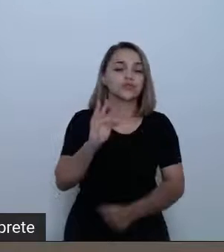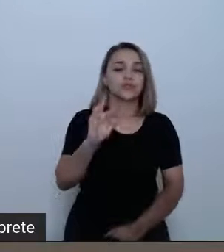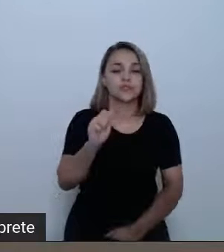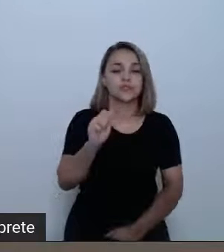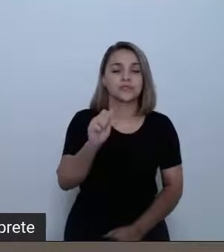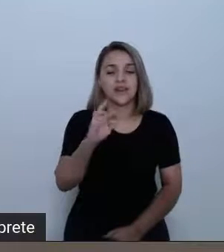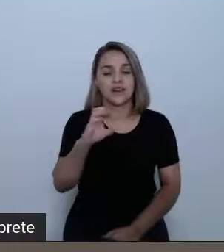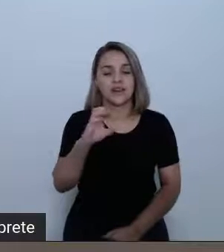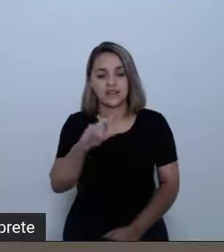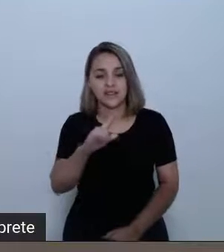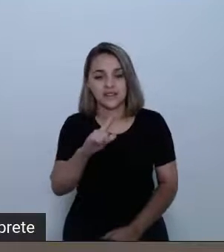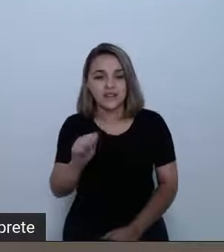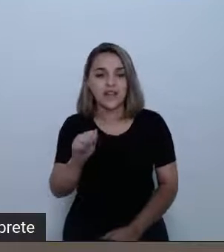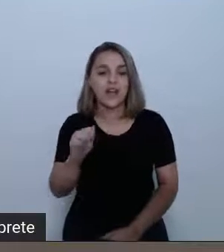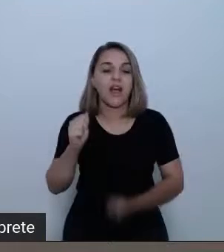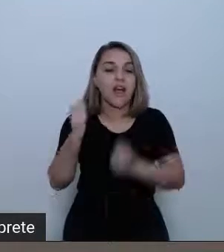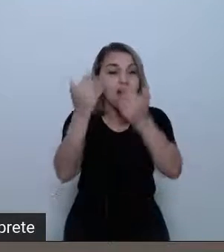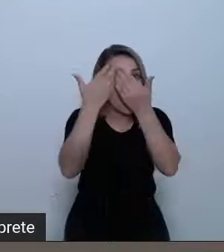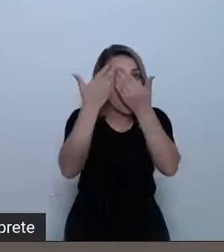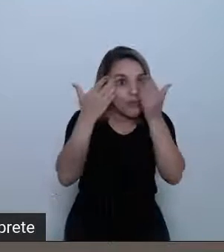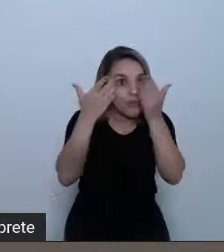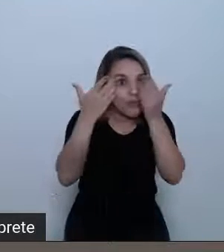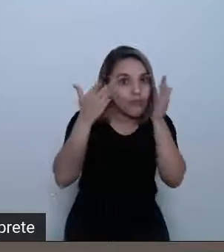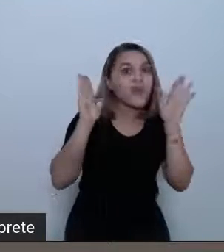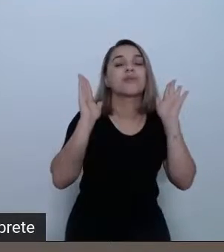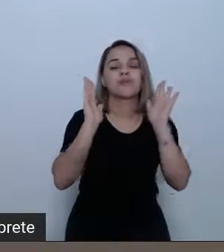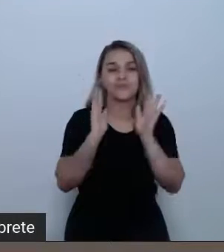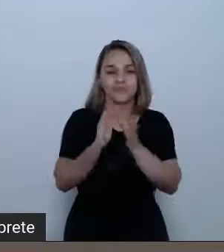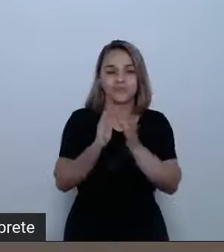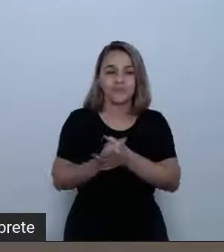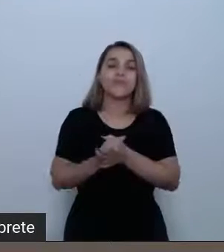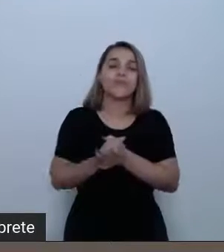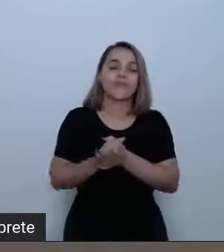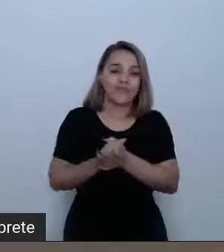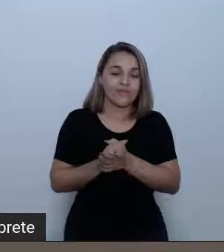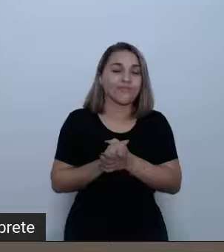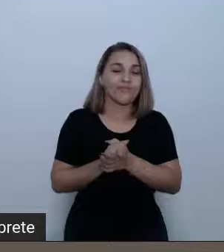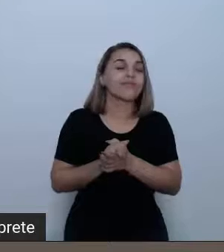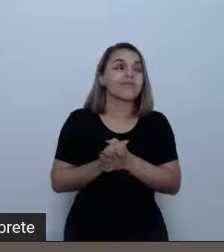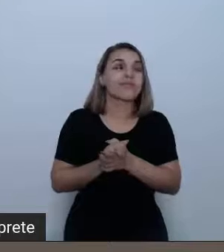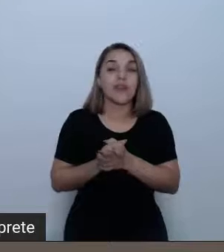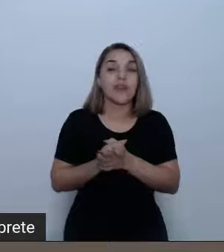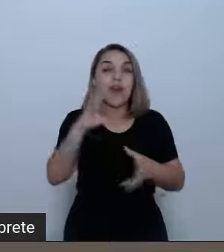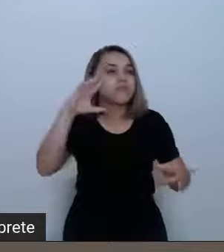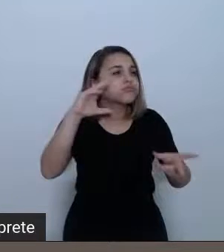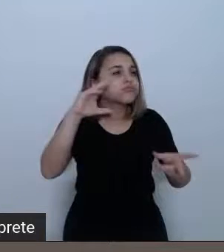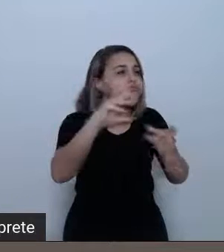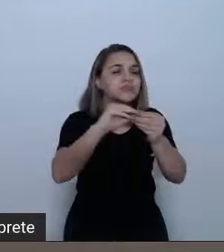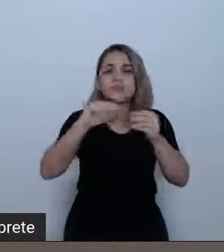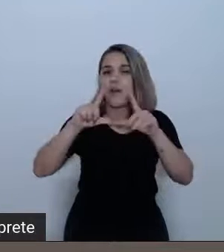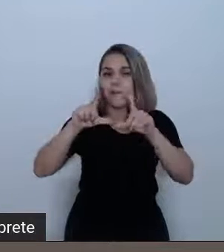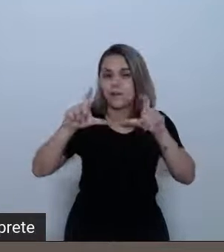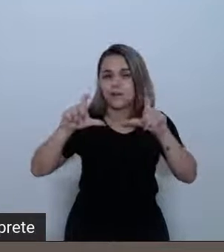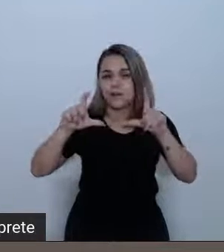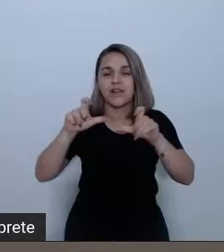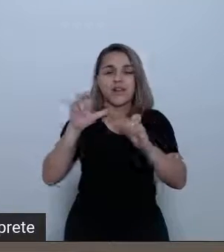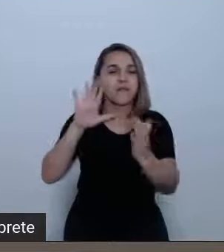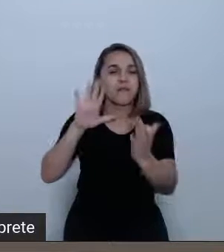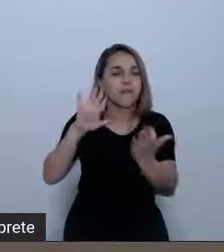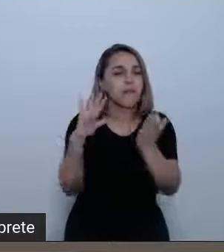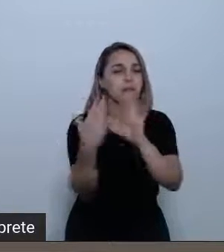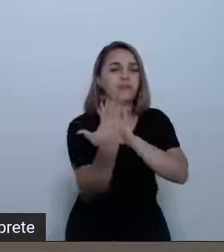abrem um pouco o campo do Oswald para a dimensão que a fotografia tinha como transformação da percepção,